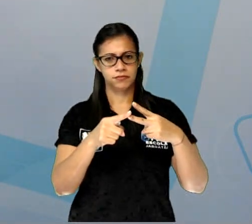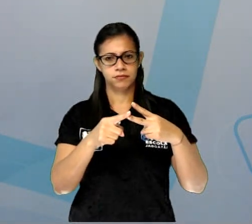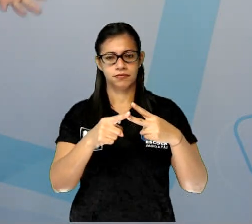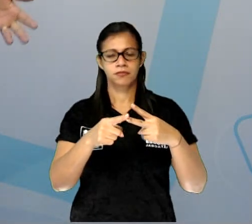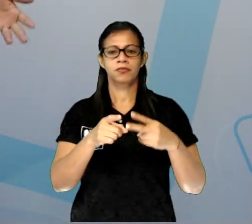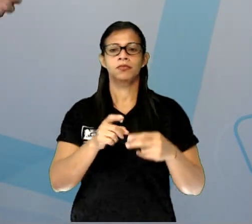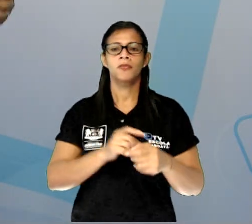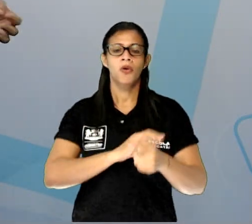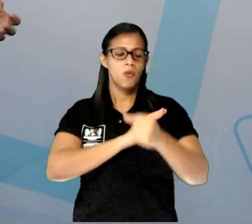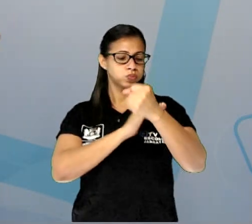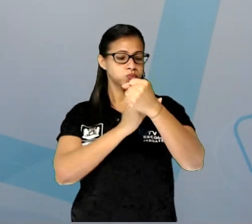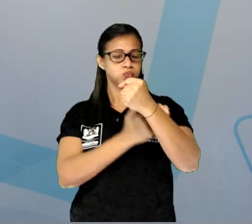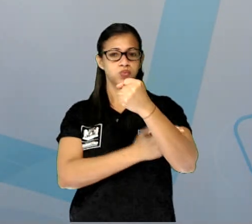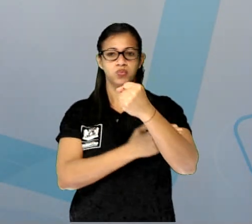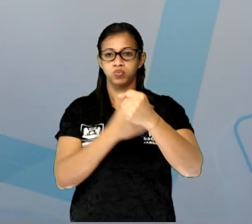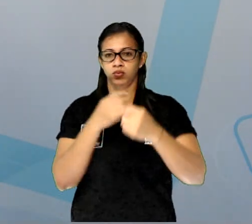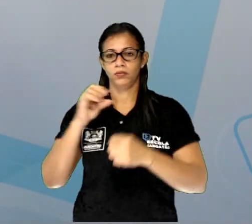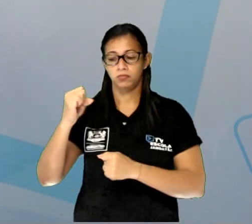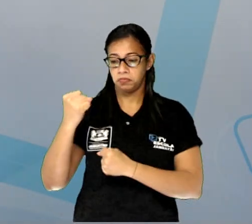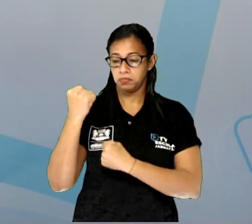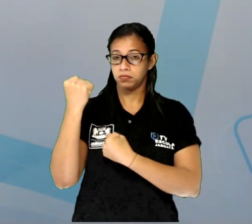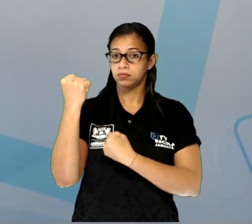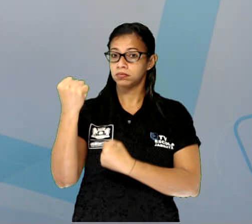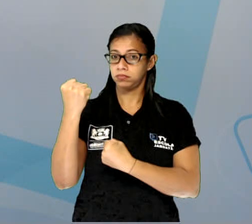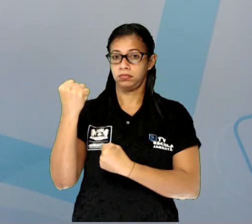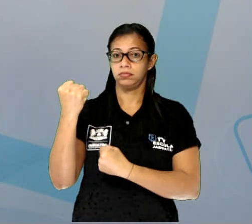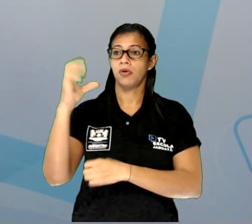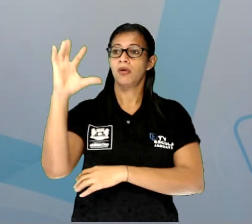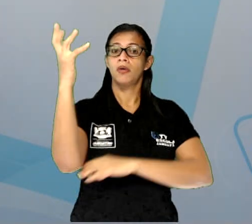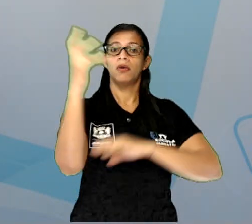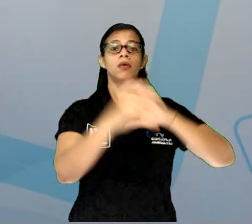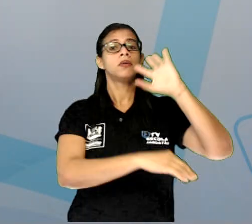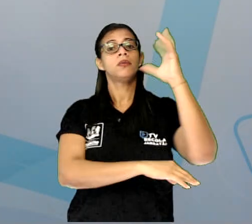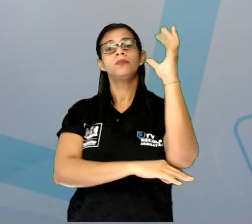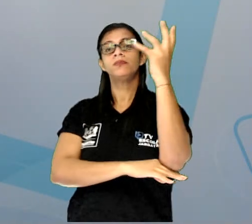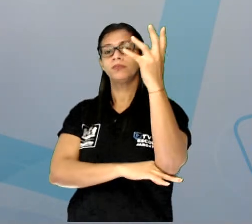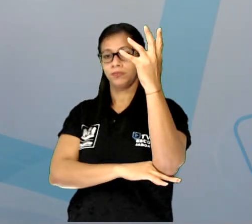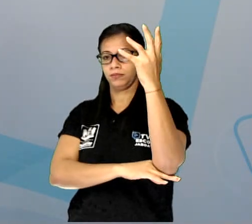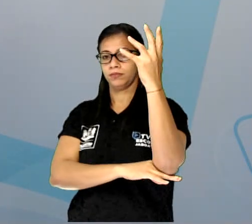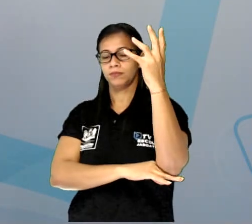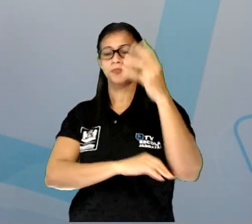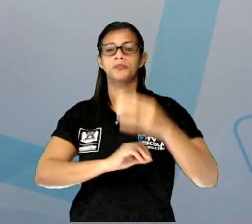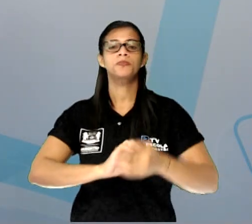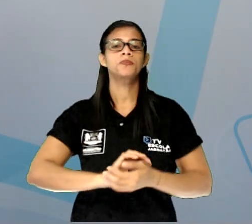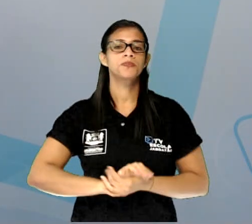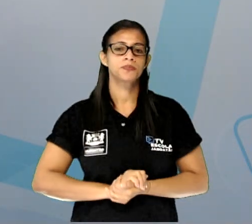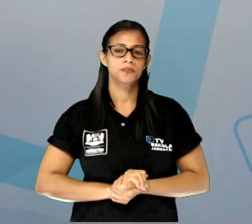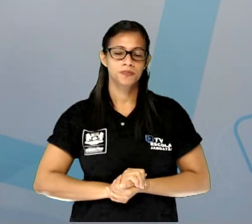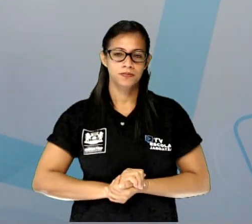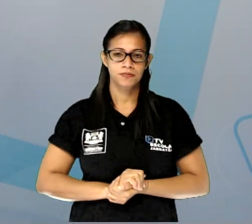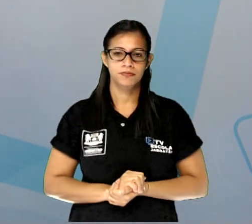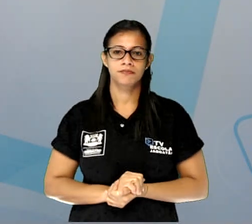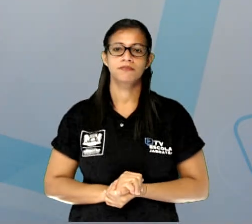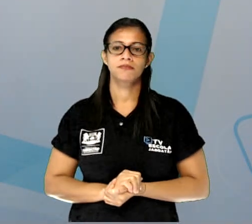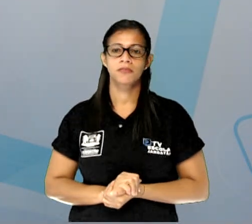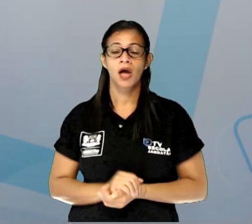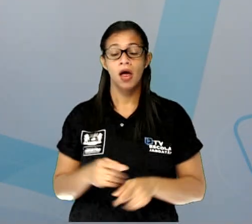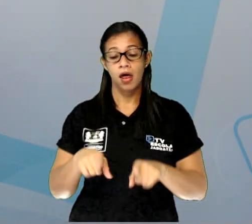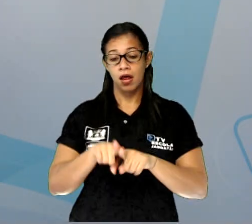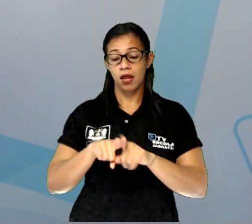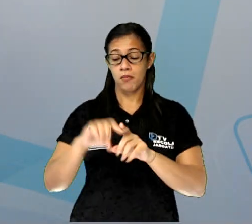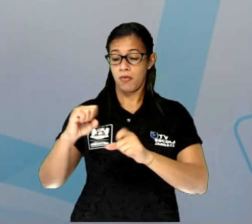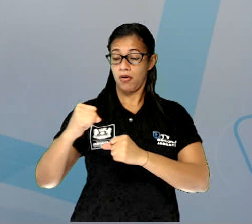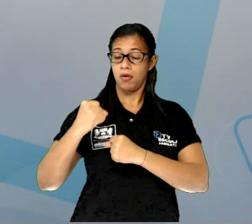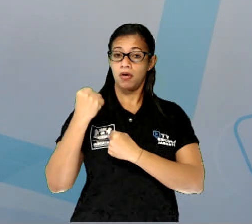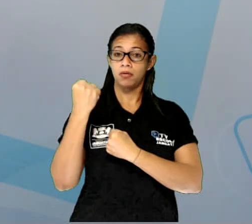forças internas, que dão estrutura ao relevo, e as forças externas, que